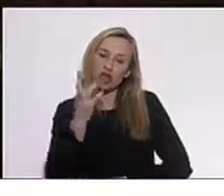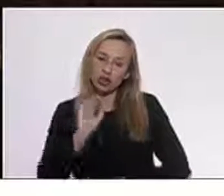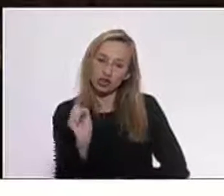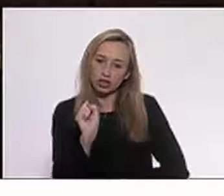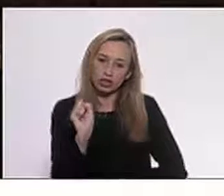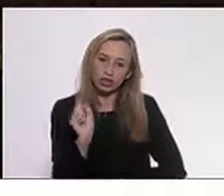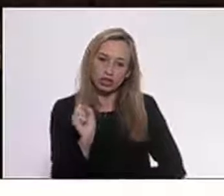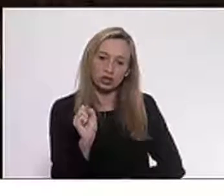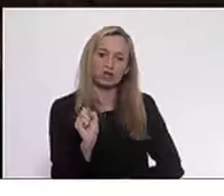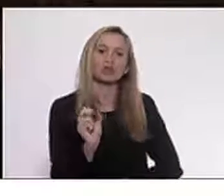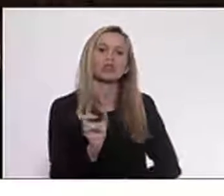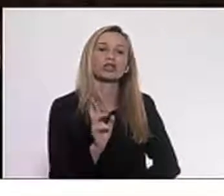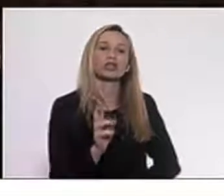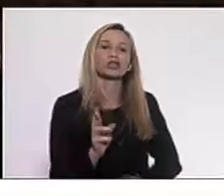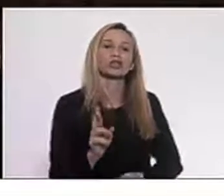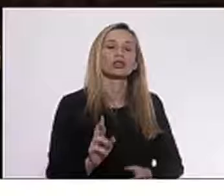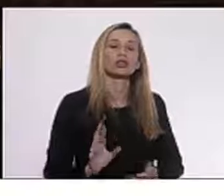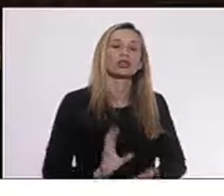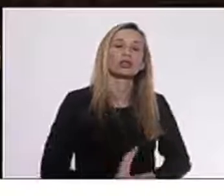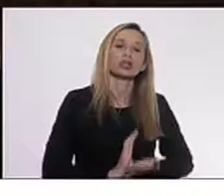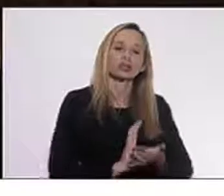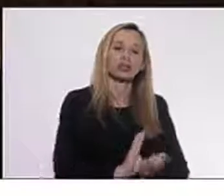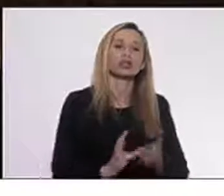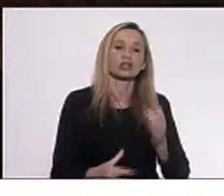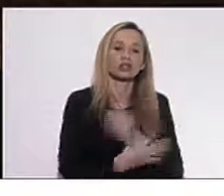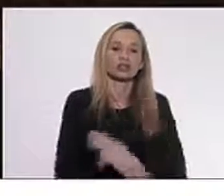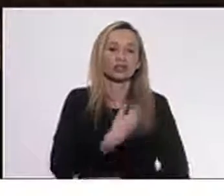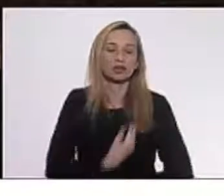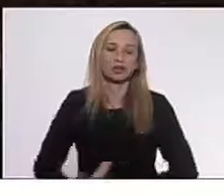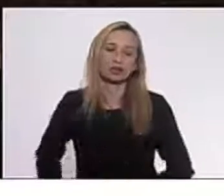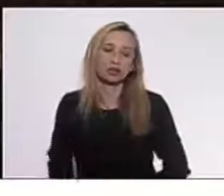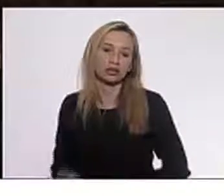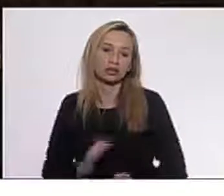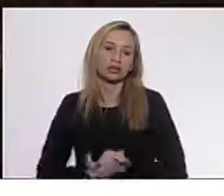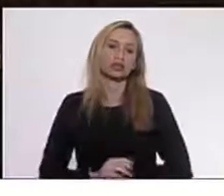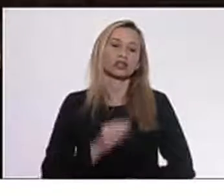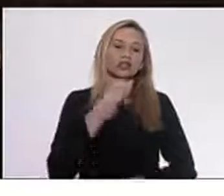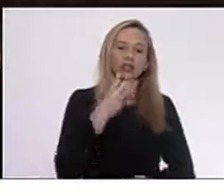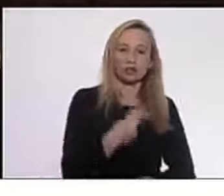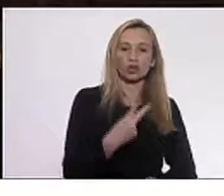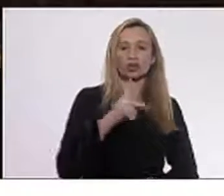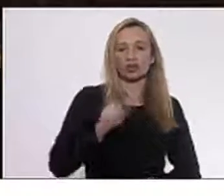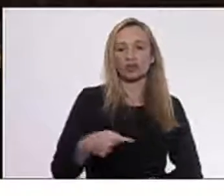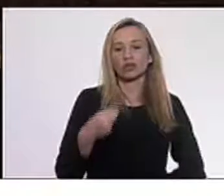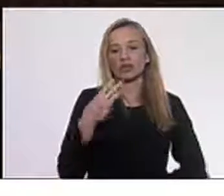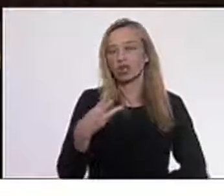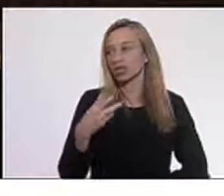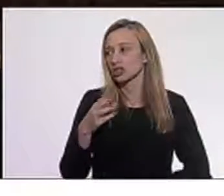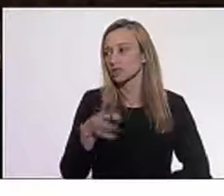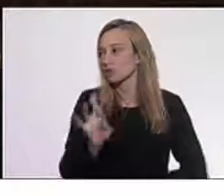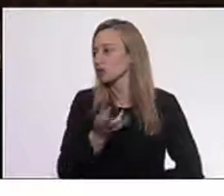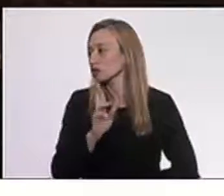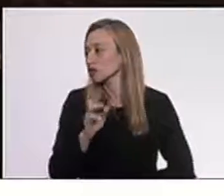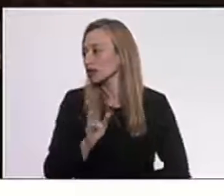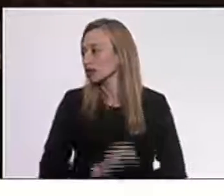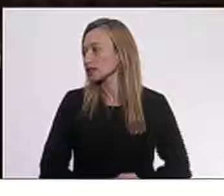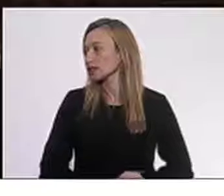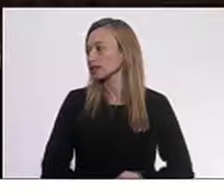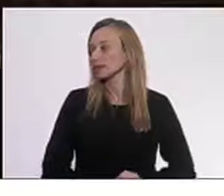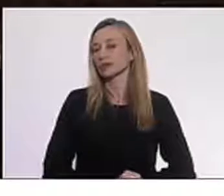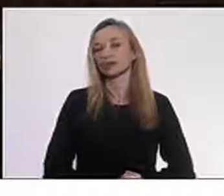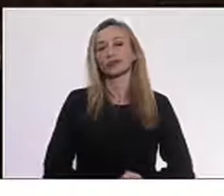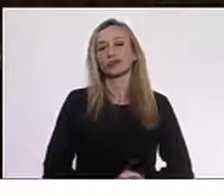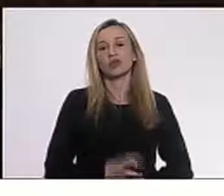de reais em ações de segurança pública. Veja, 2,3 bilhões de reais.